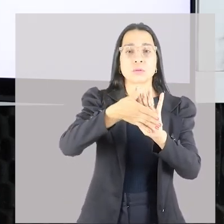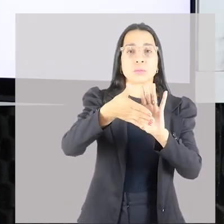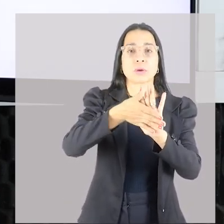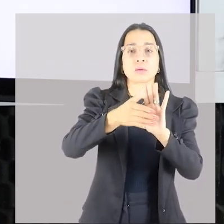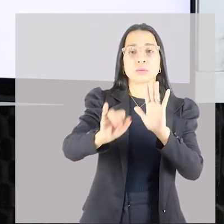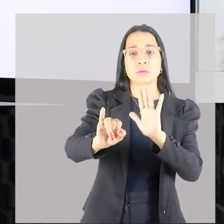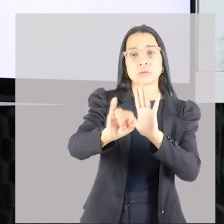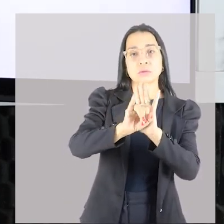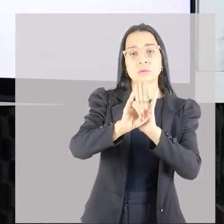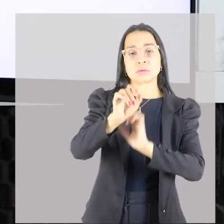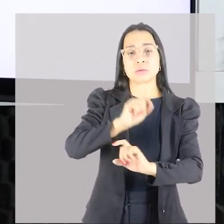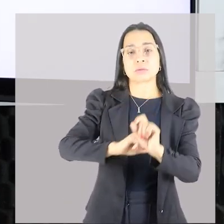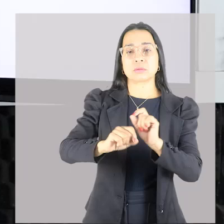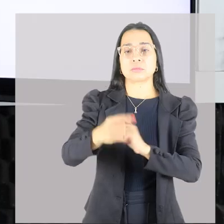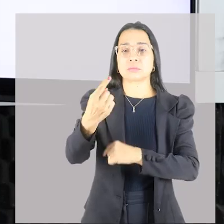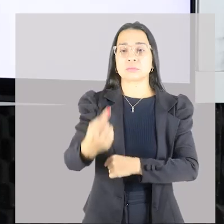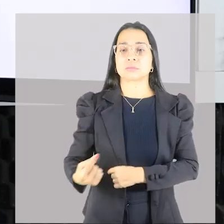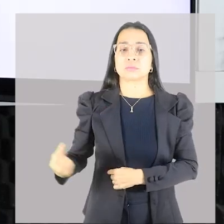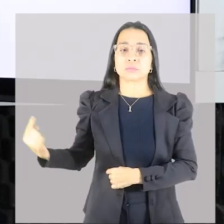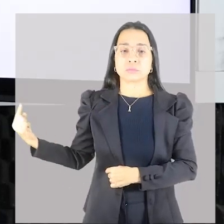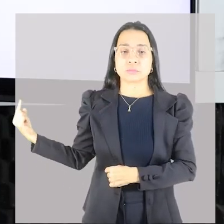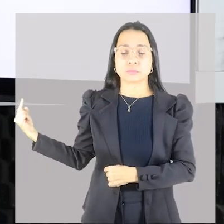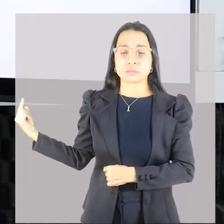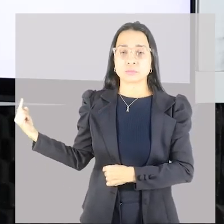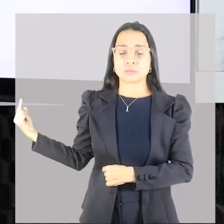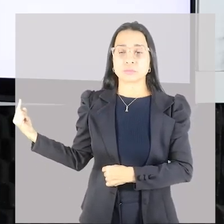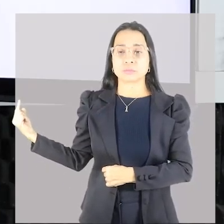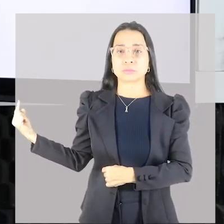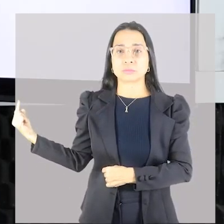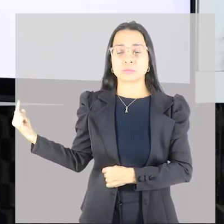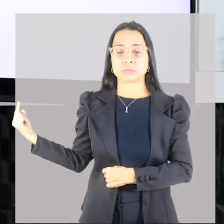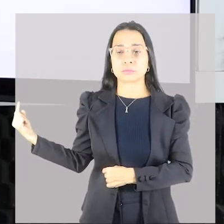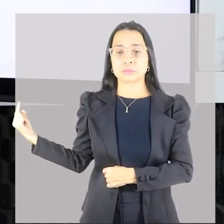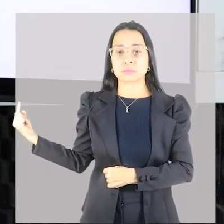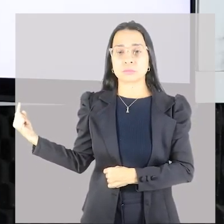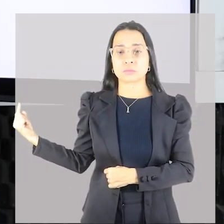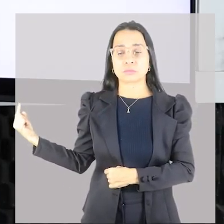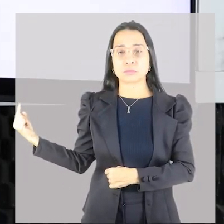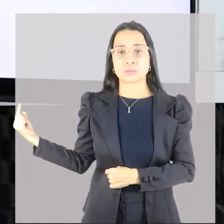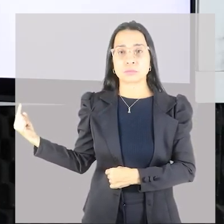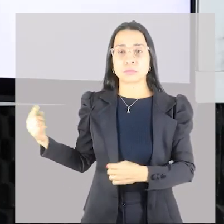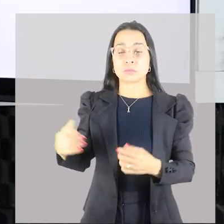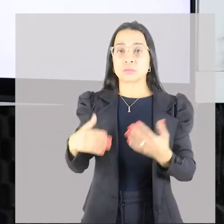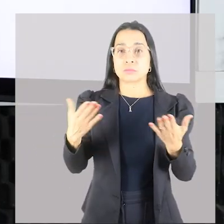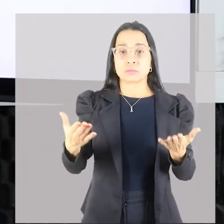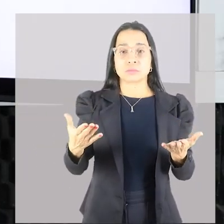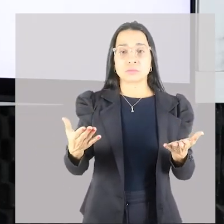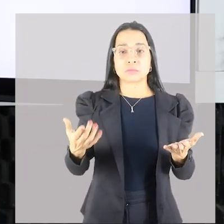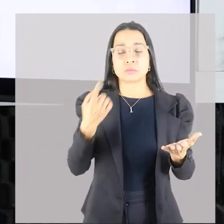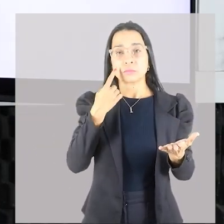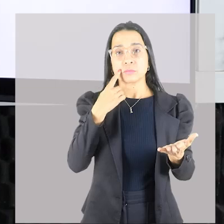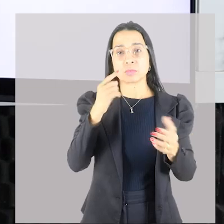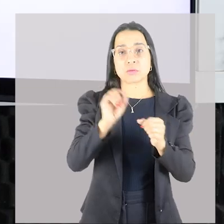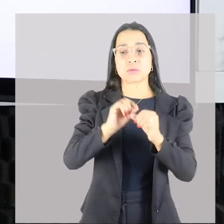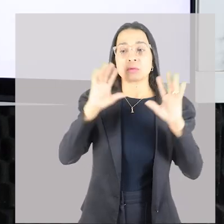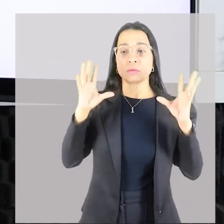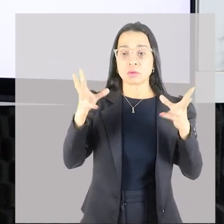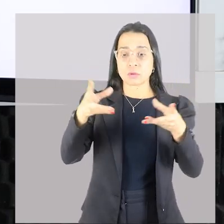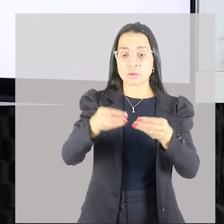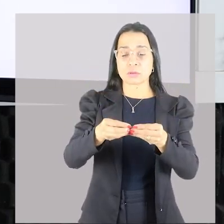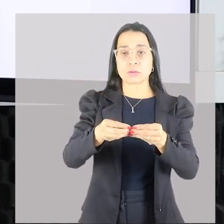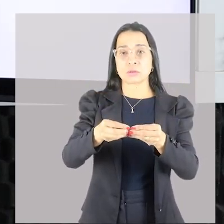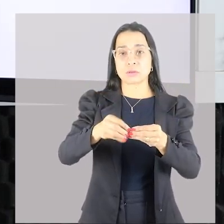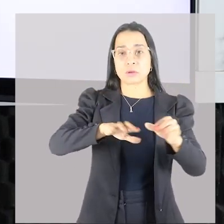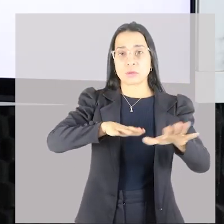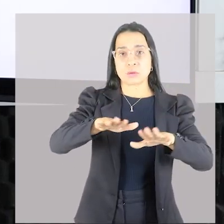identitárias, que representam categorias como gênero, raça e sexualidade principalmente, tá? Então assim, vamos lá, vamos fazer uma síntese. Os